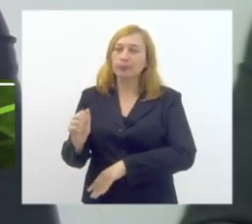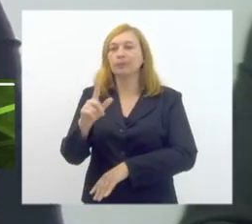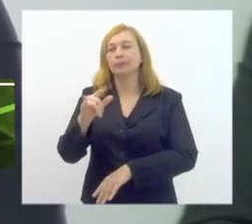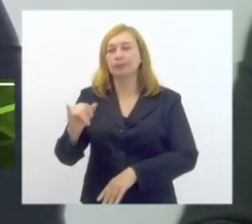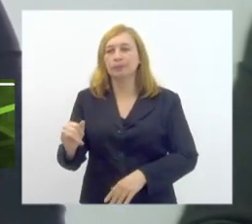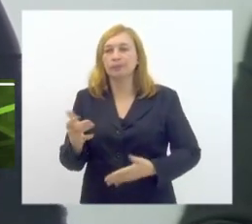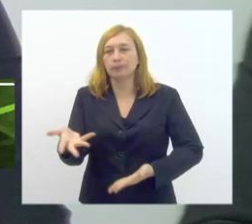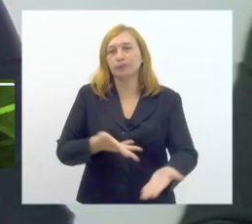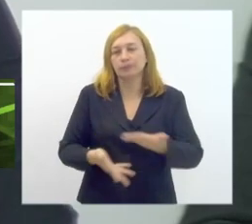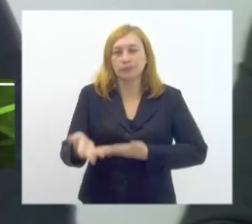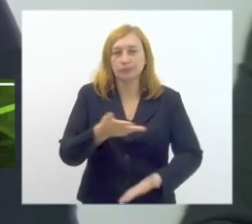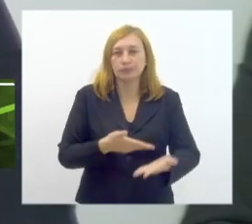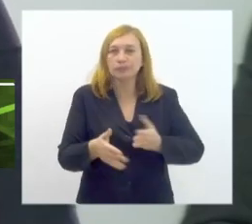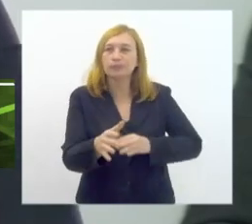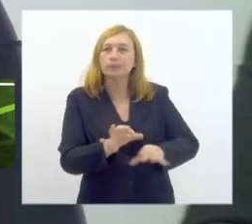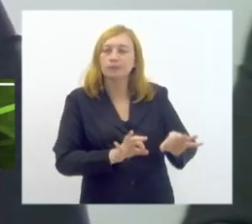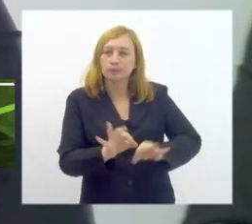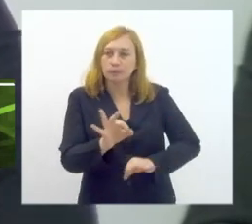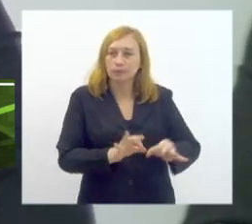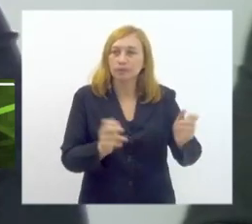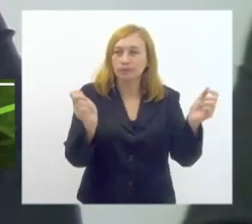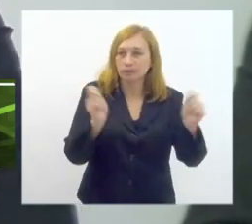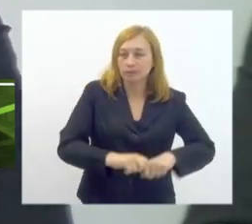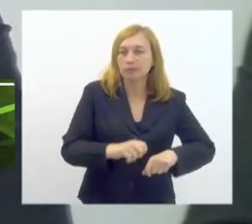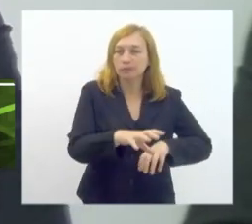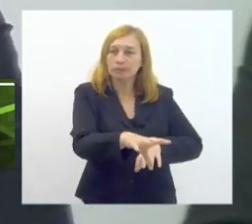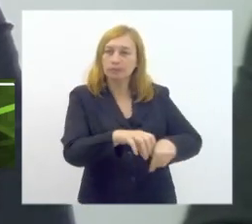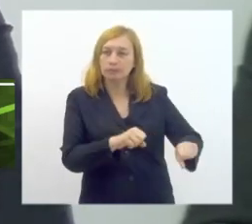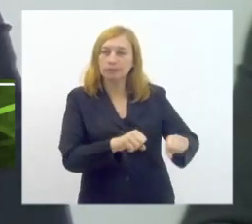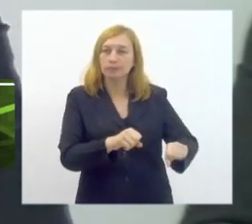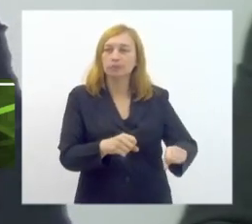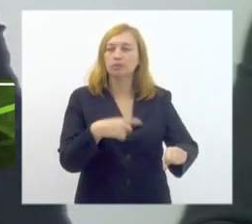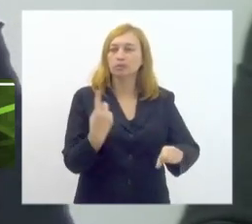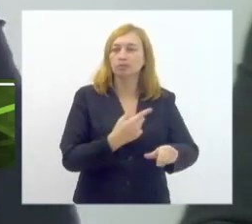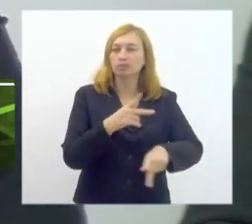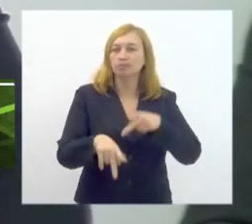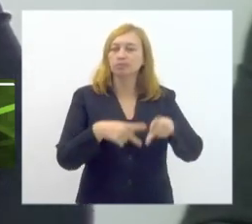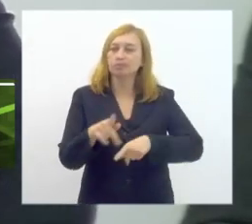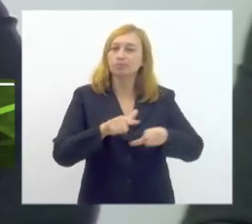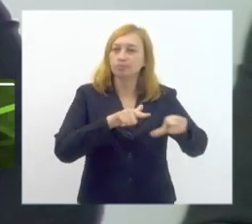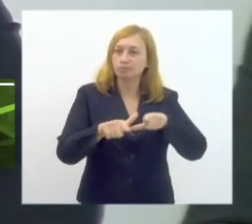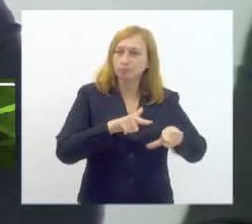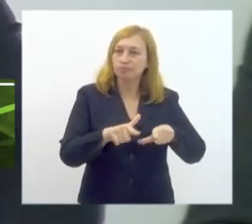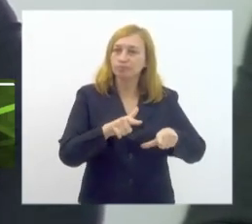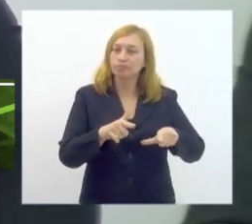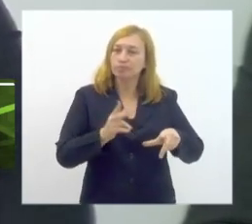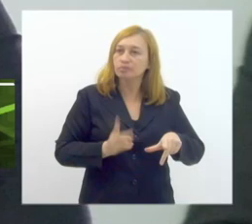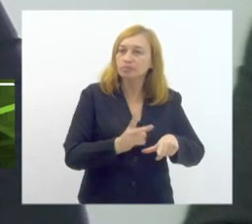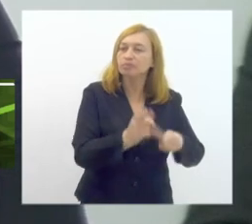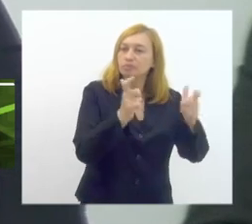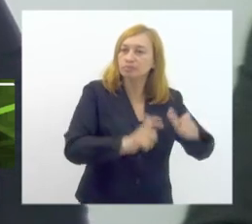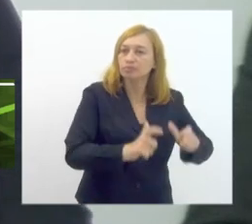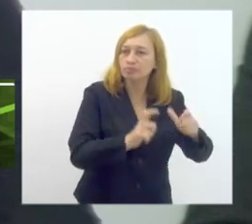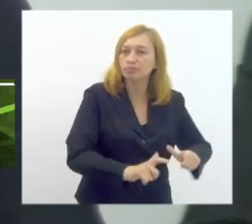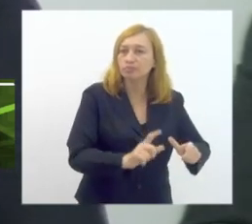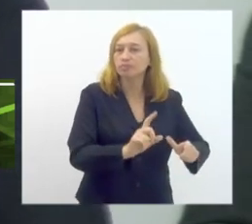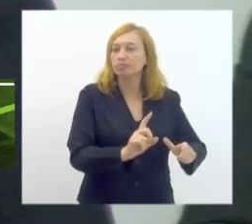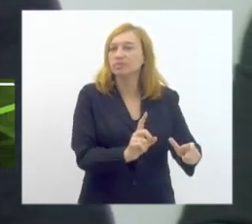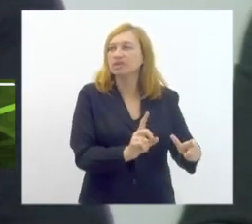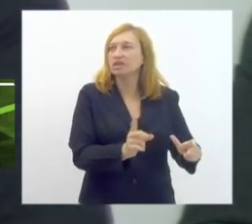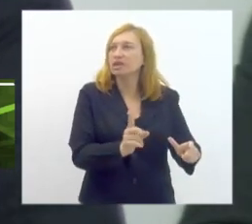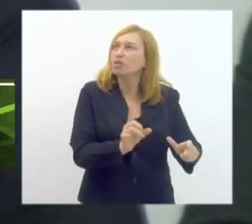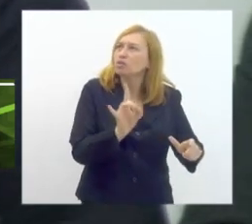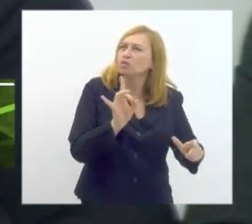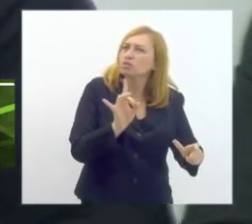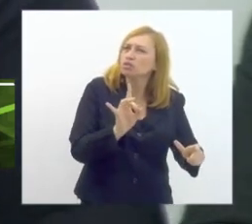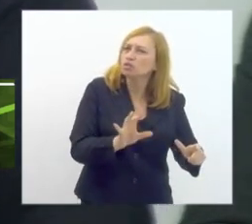muitas parcerias e projetos para trazer capacitação para o nosso povo, para que os empregos, de fato, fiquem na região e não fiquem, né,